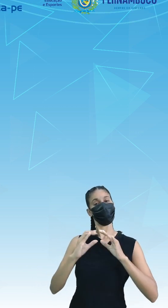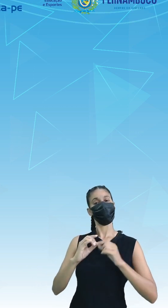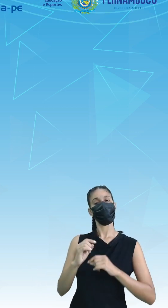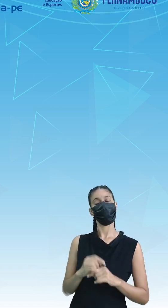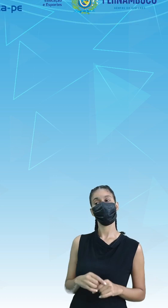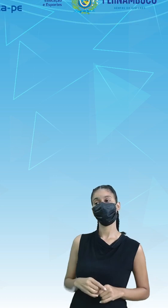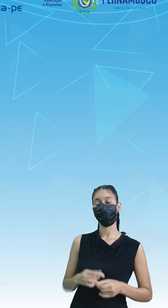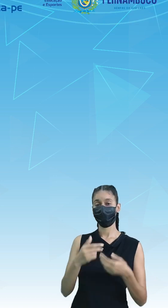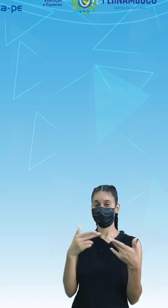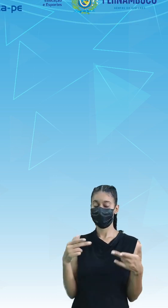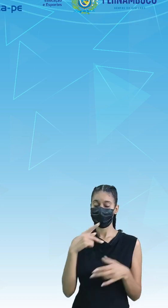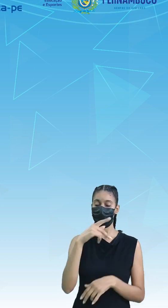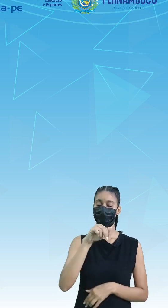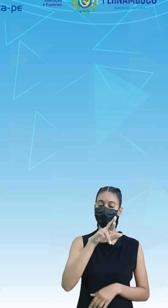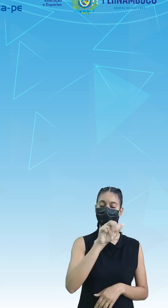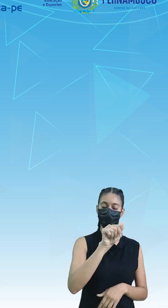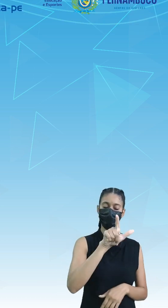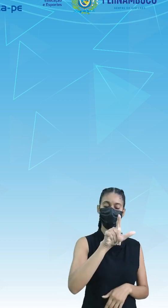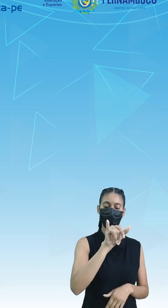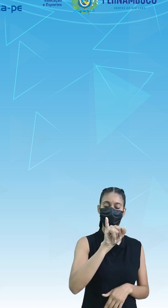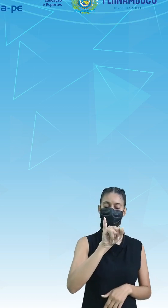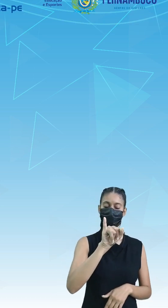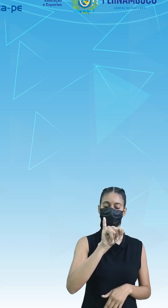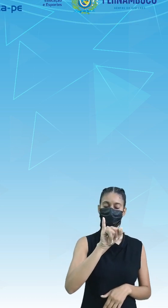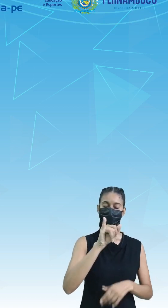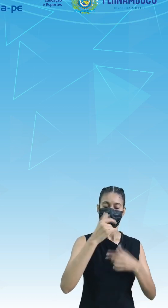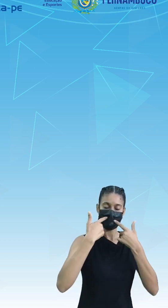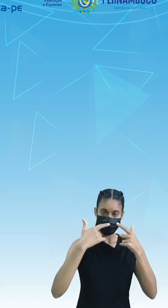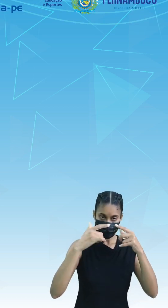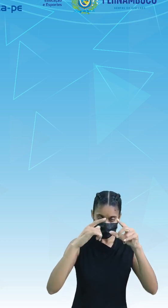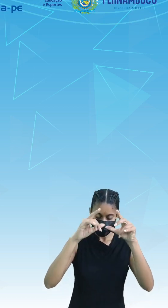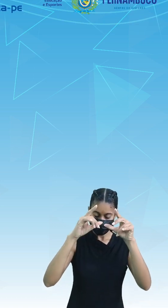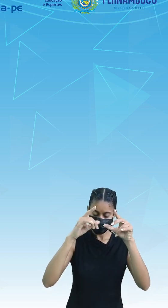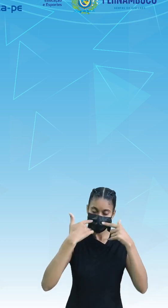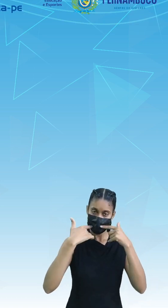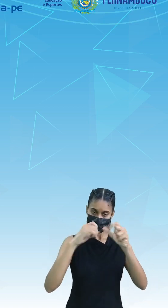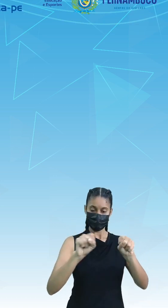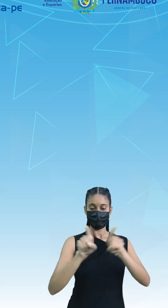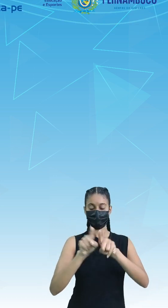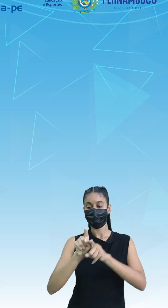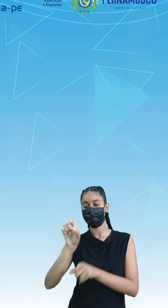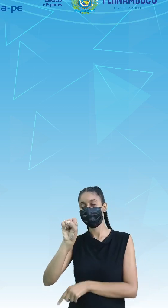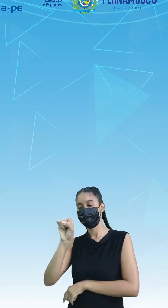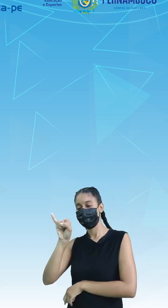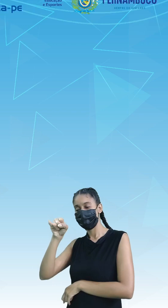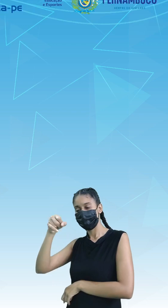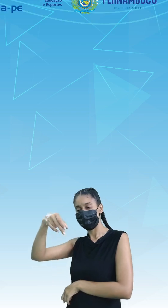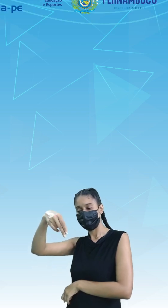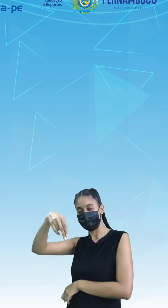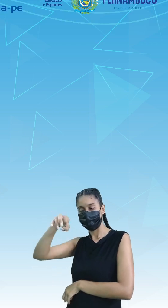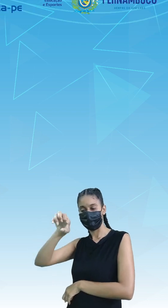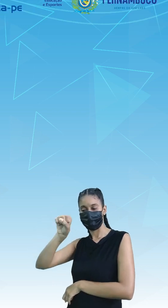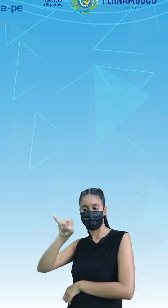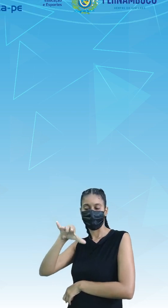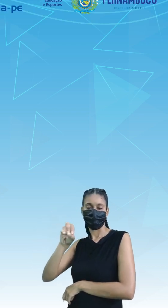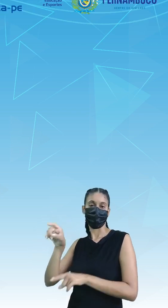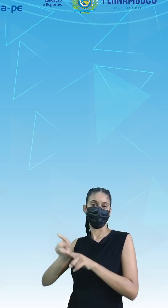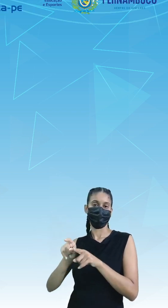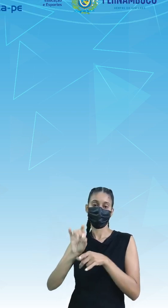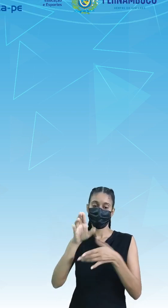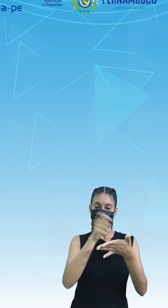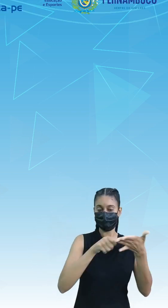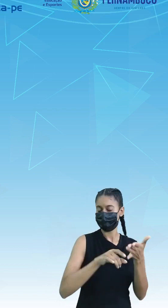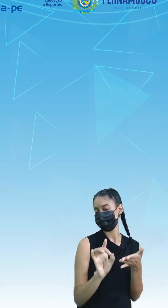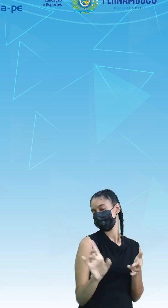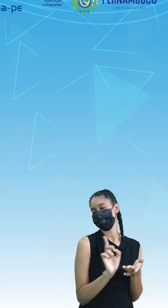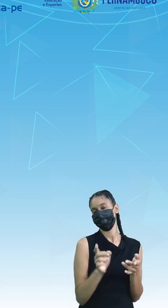elementos paralinguísticos e cinésicos também. E não só pela fala e pela escrita, não só pela verbalização e